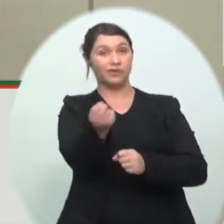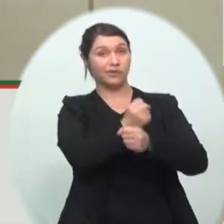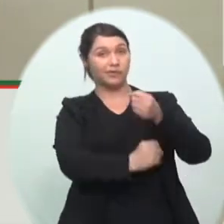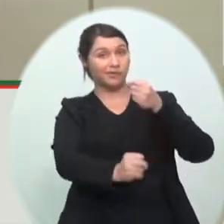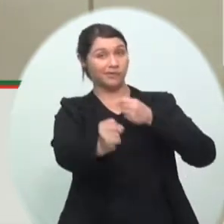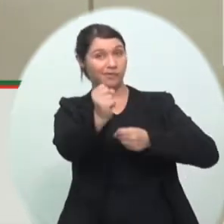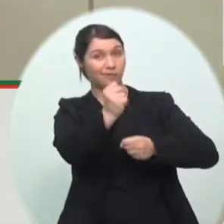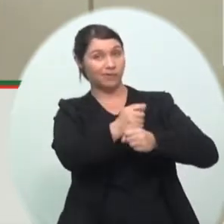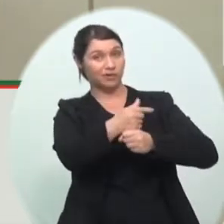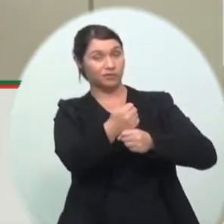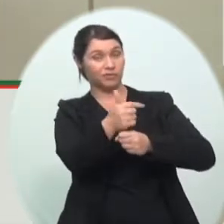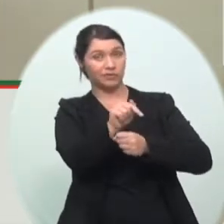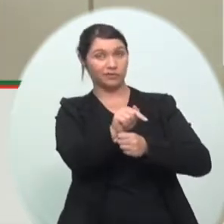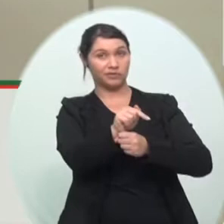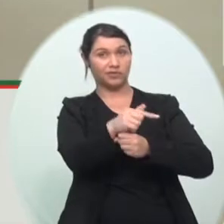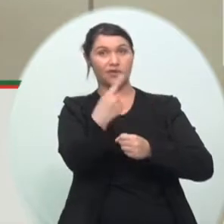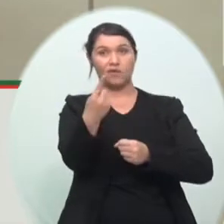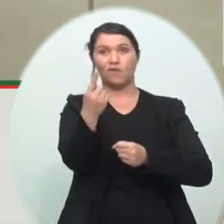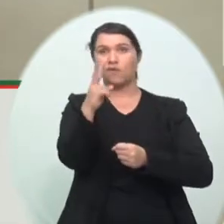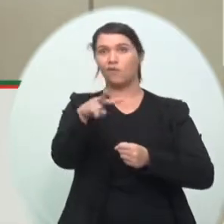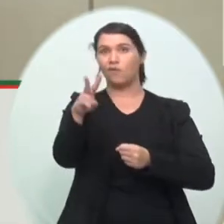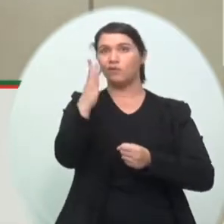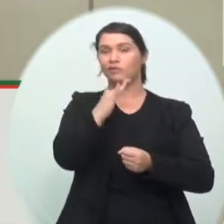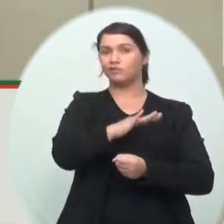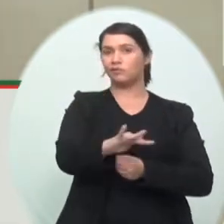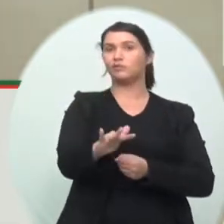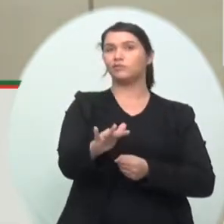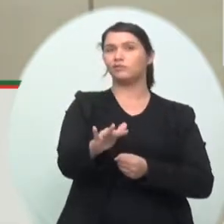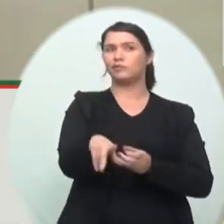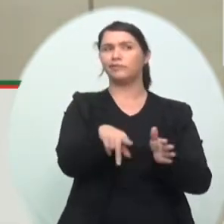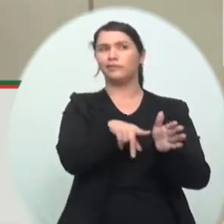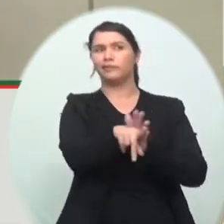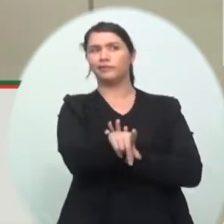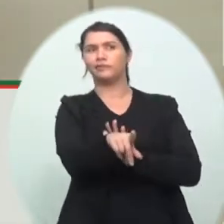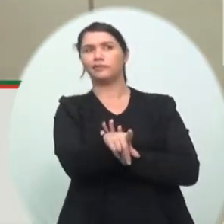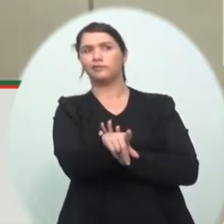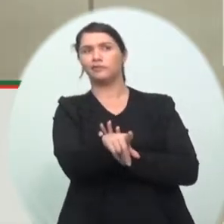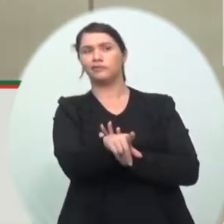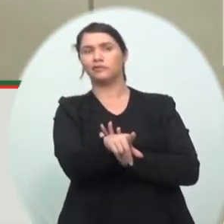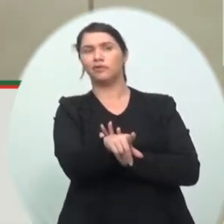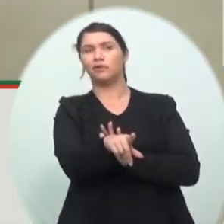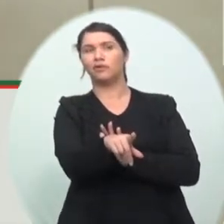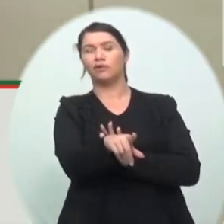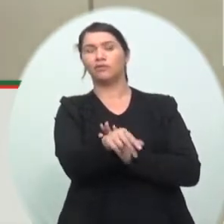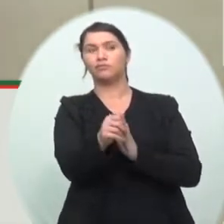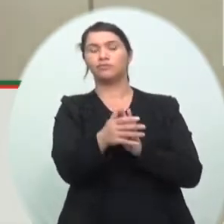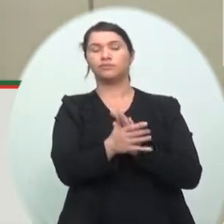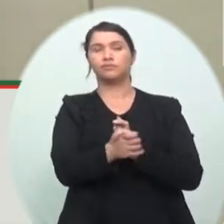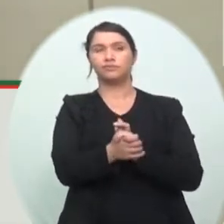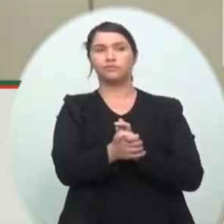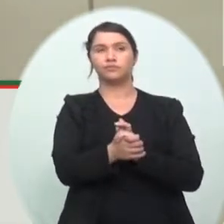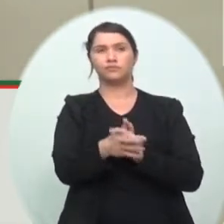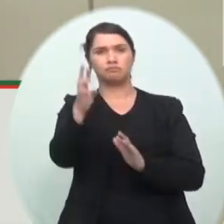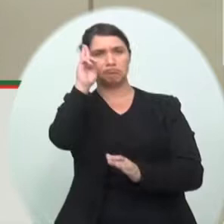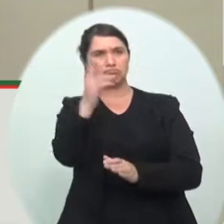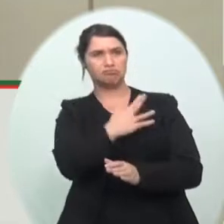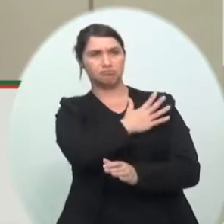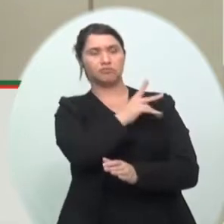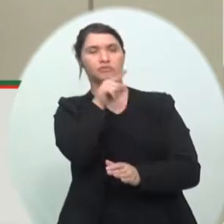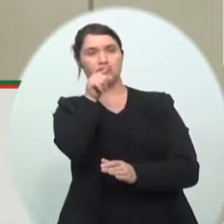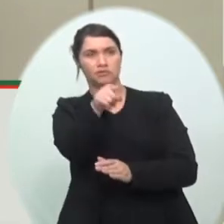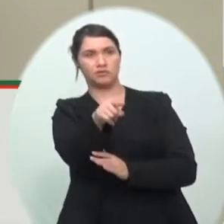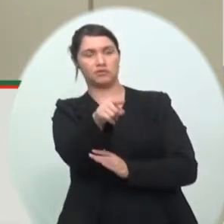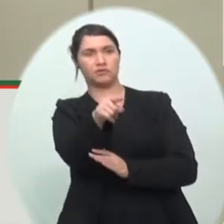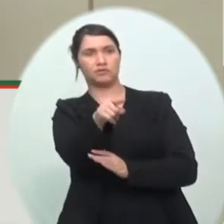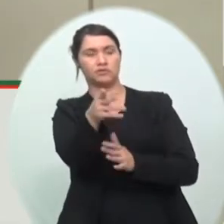fez um questionamento, um tanto quanto... ele perguntou para o coronel: coronel, para o senhor estar como